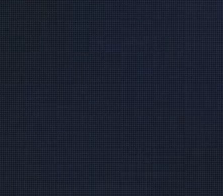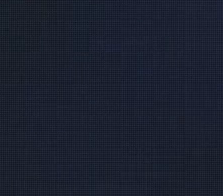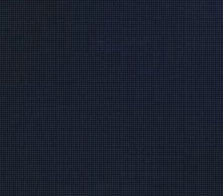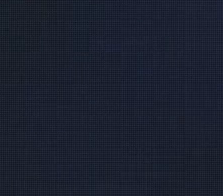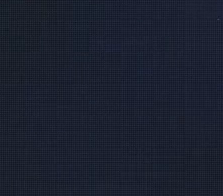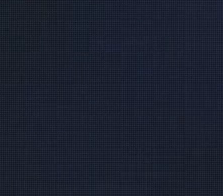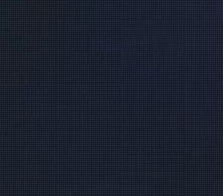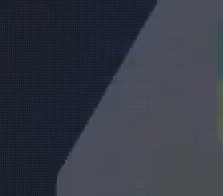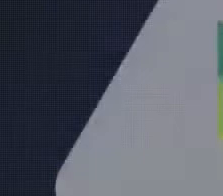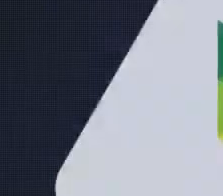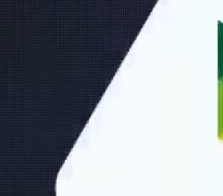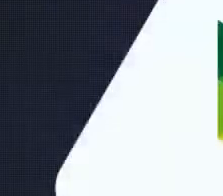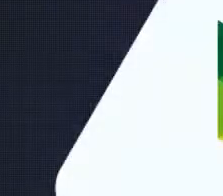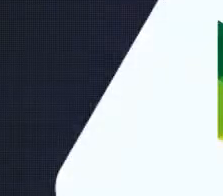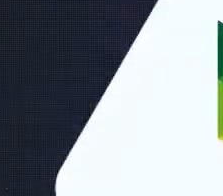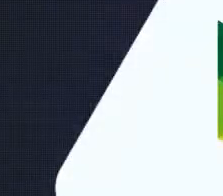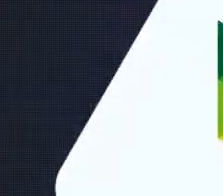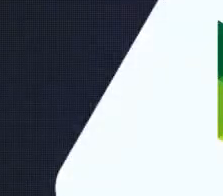E aí